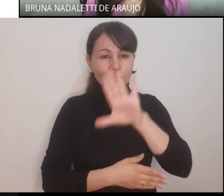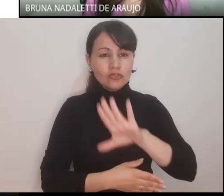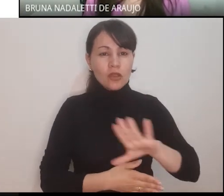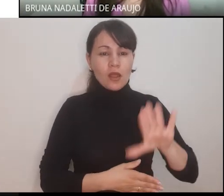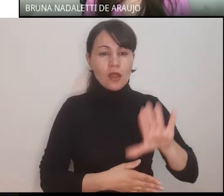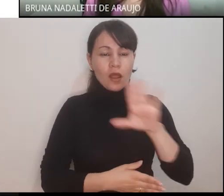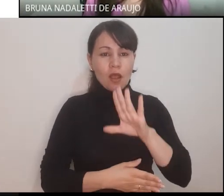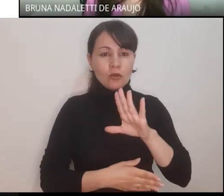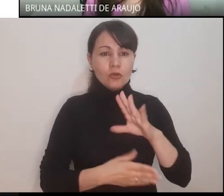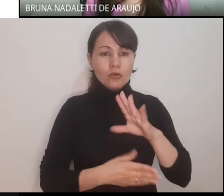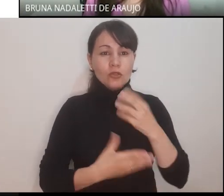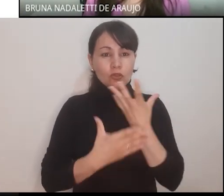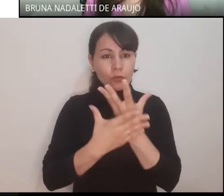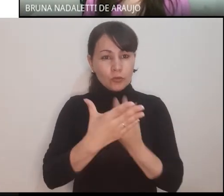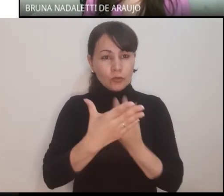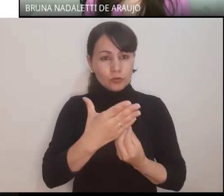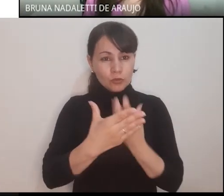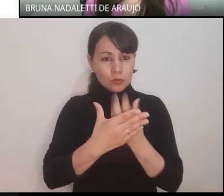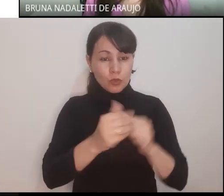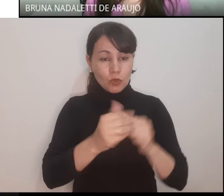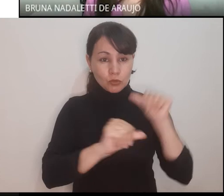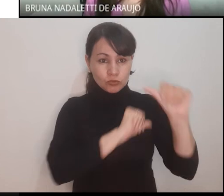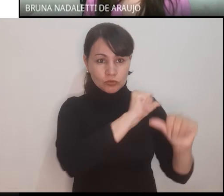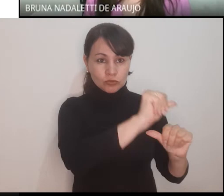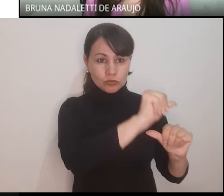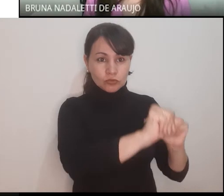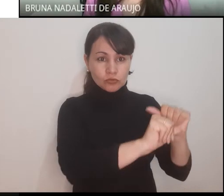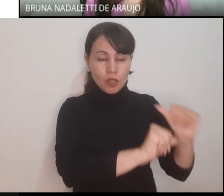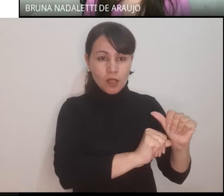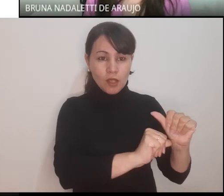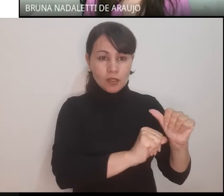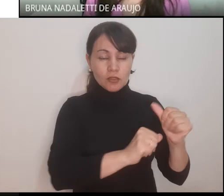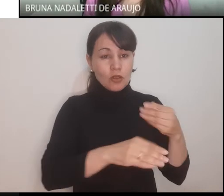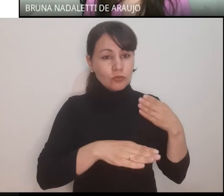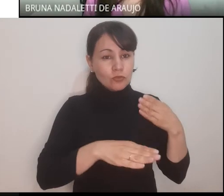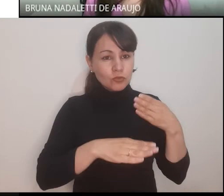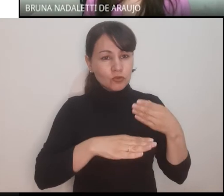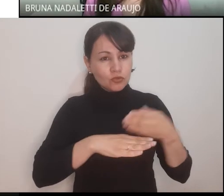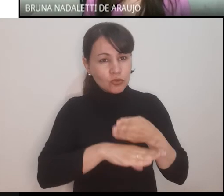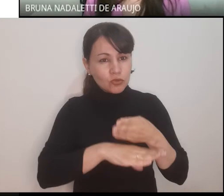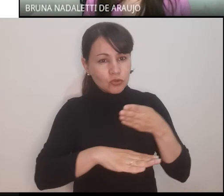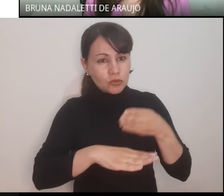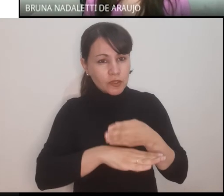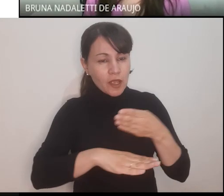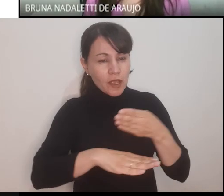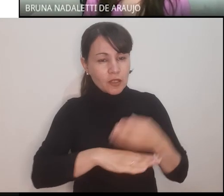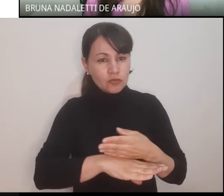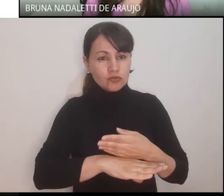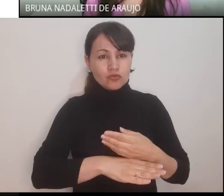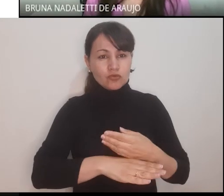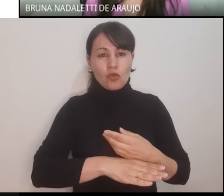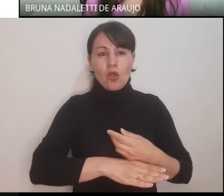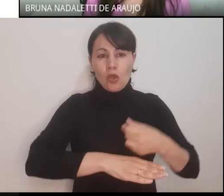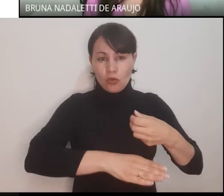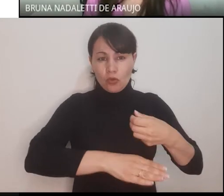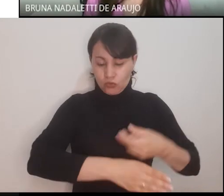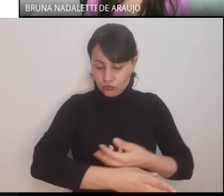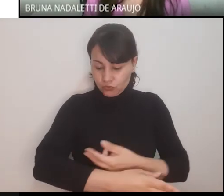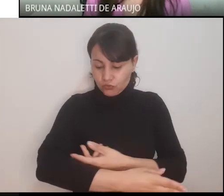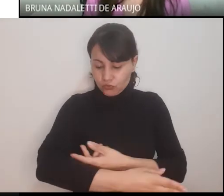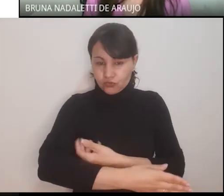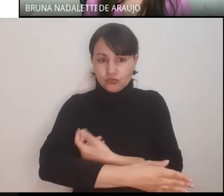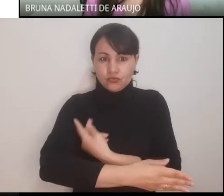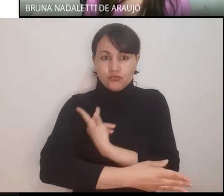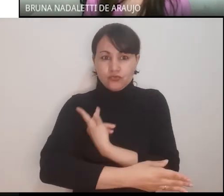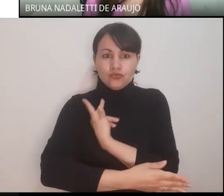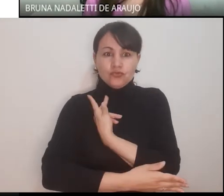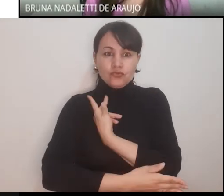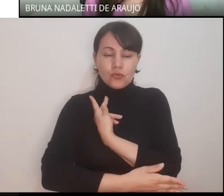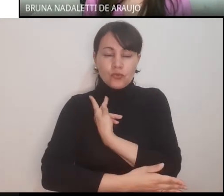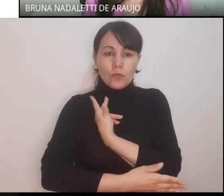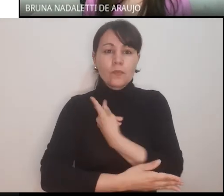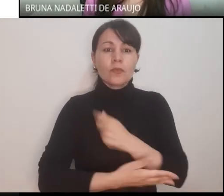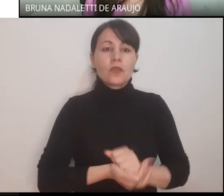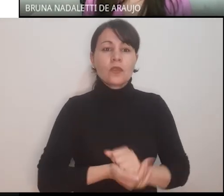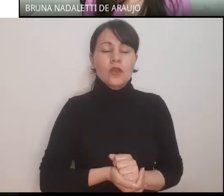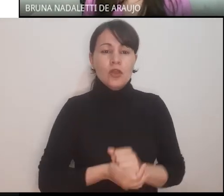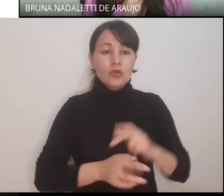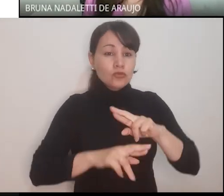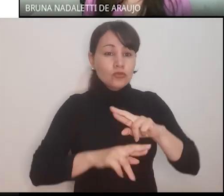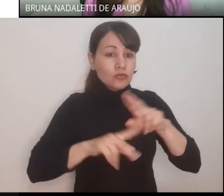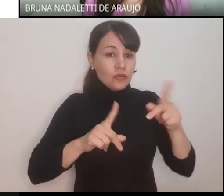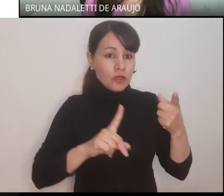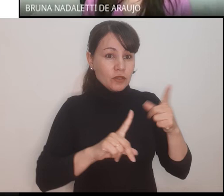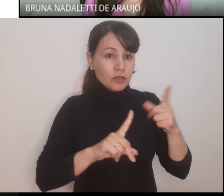sobre hemodiálise, sobre os acessos vasculares utilizados para a hemodiálise, né, os